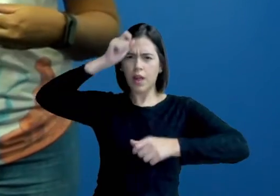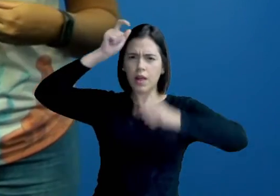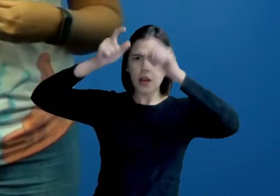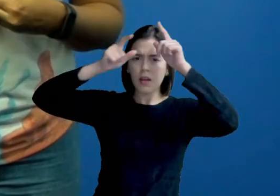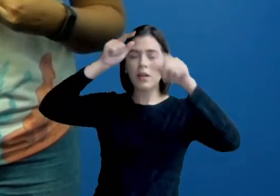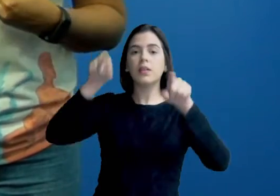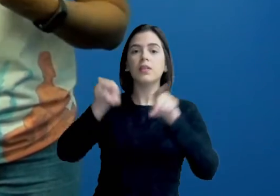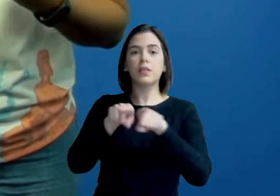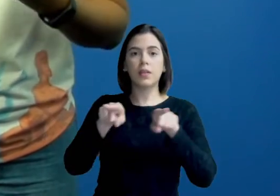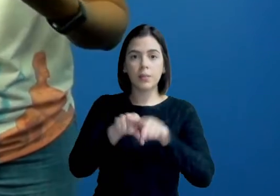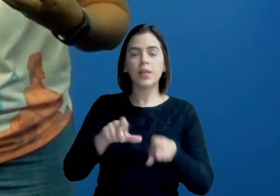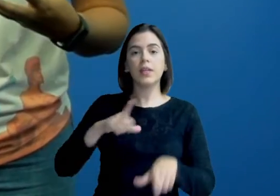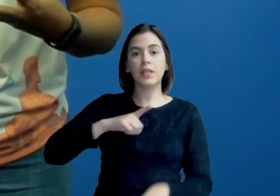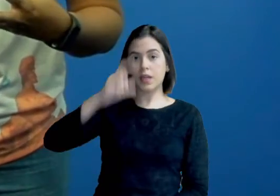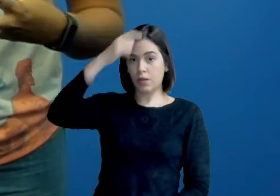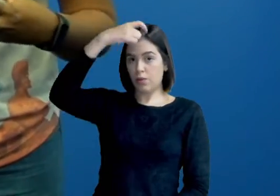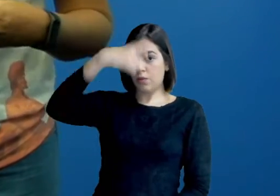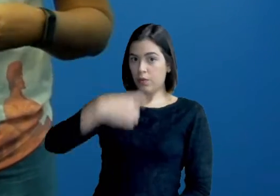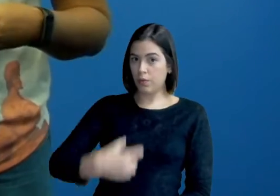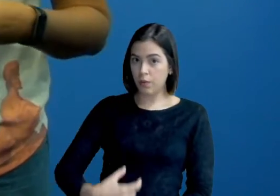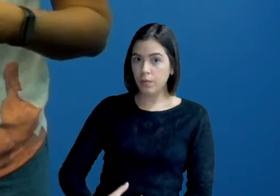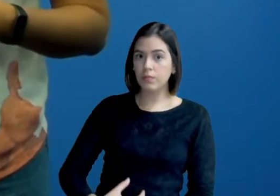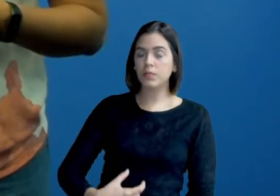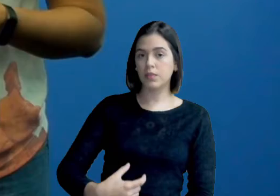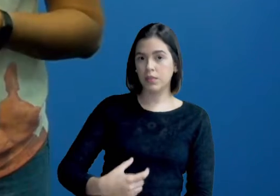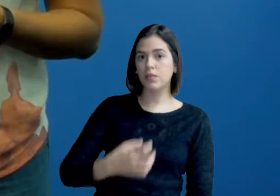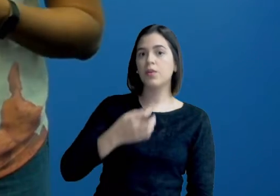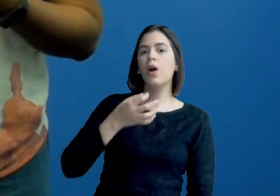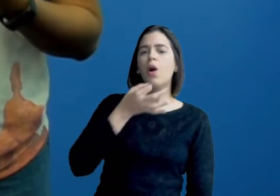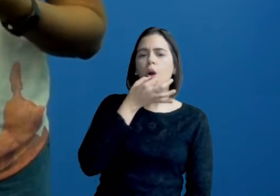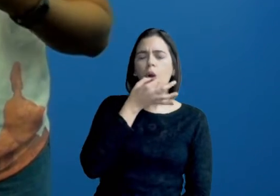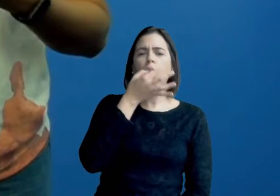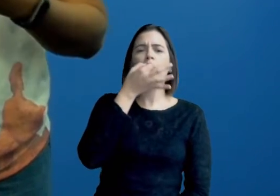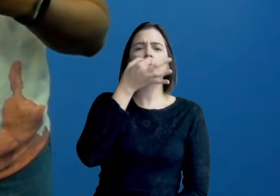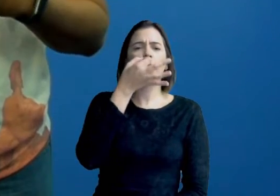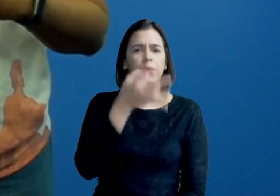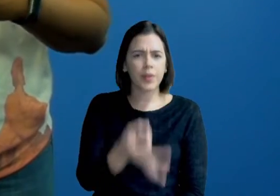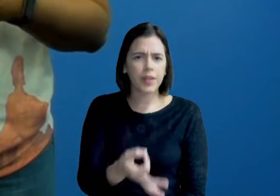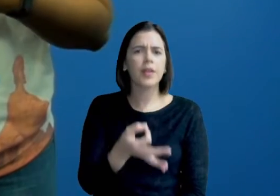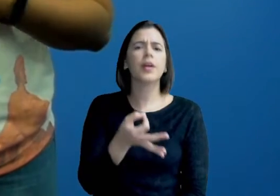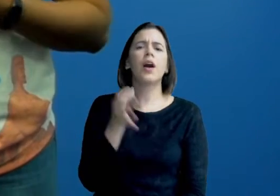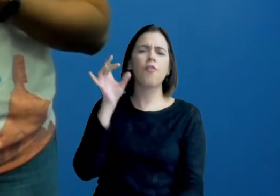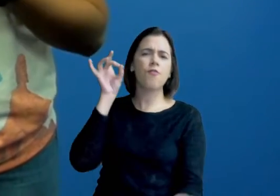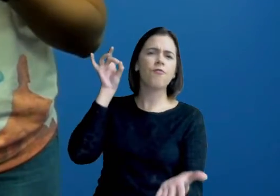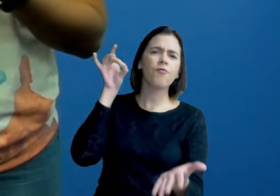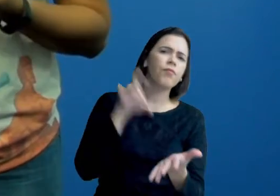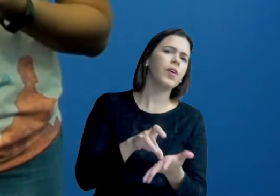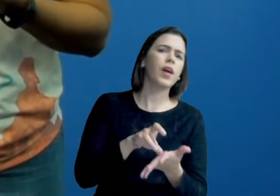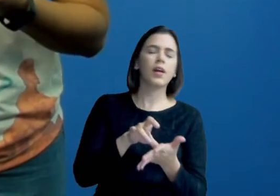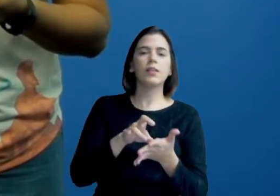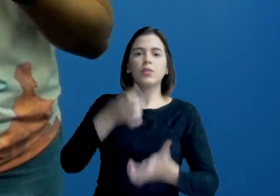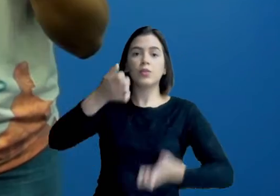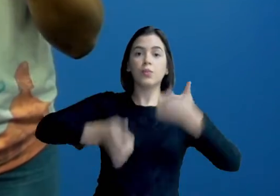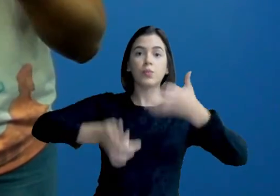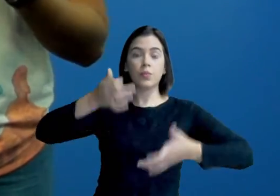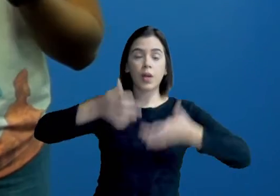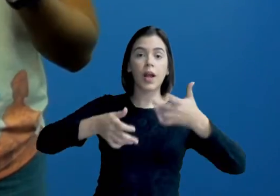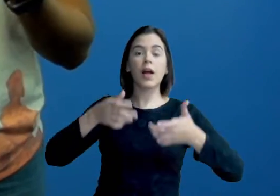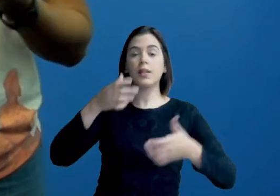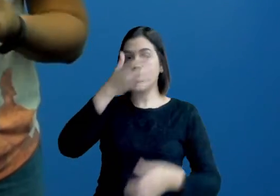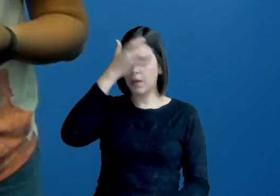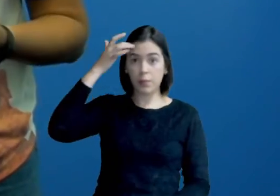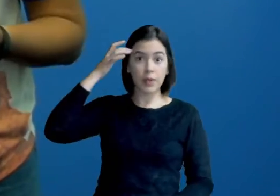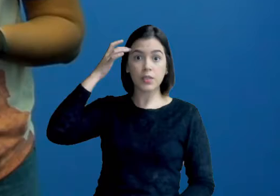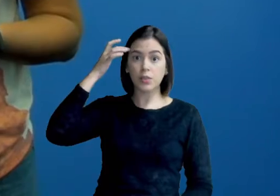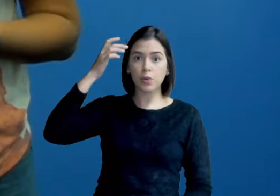existe um eu lírico ali, sabe? Existe a opinião, é o fato contado a partir dos olhos